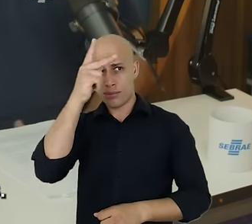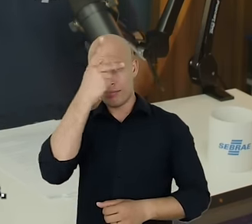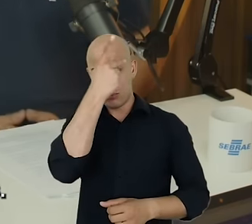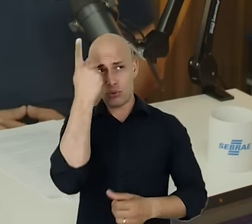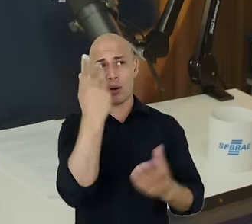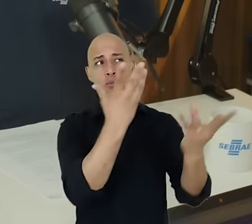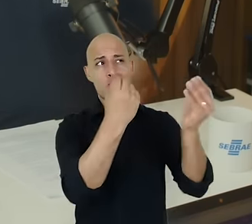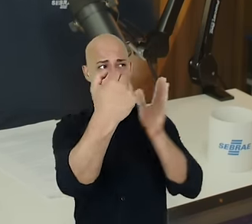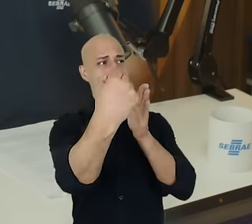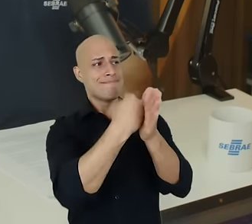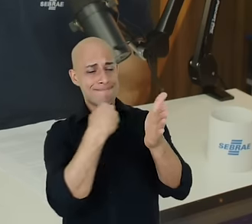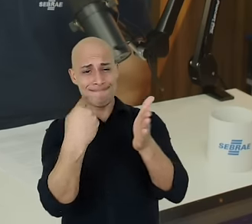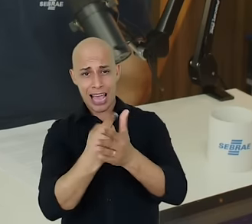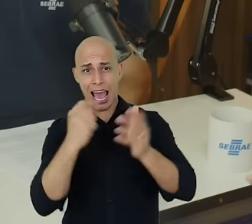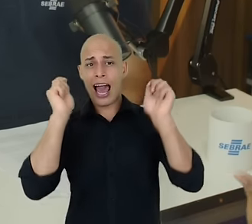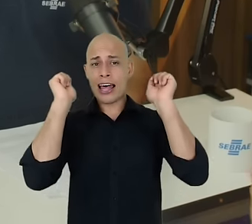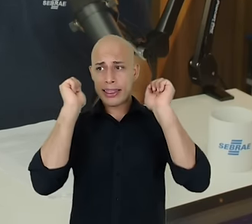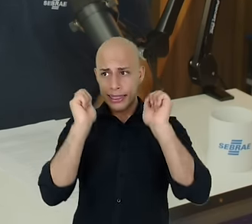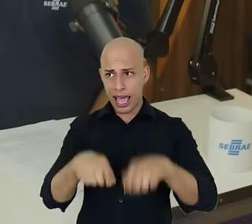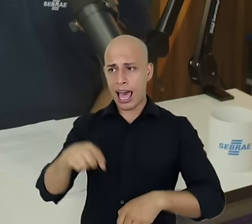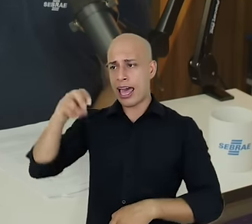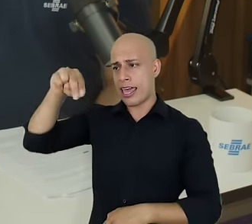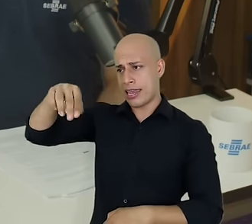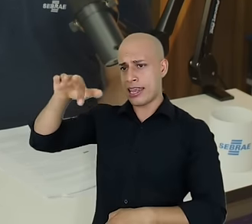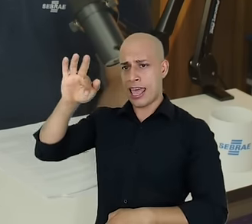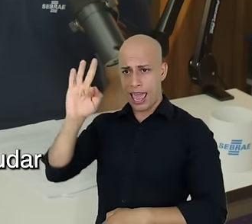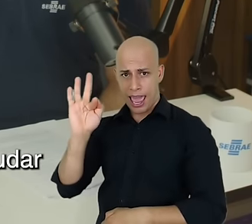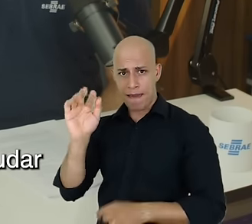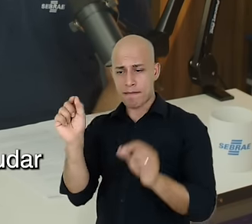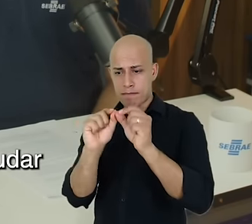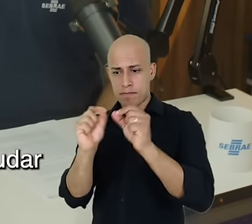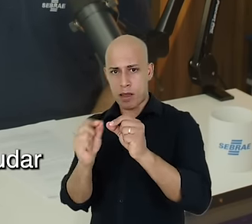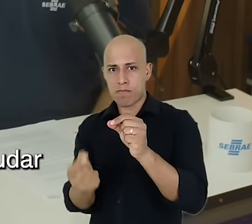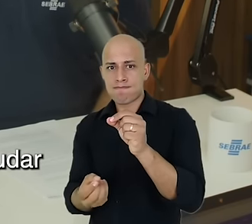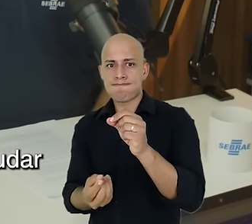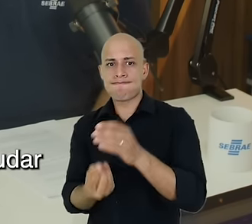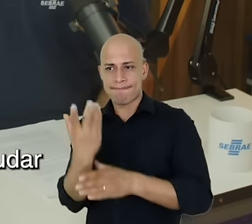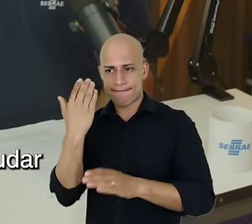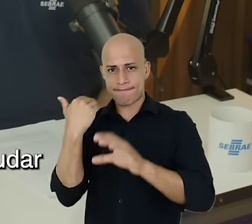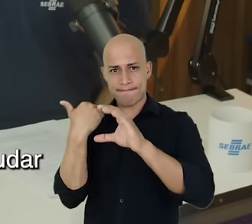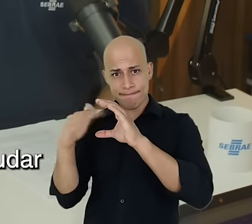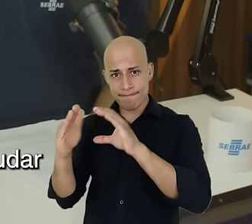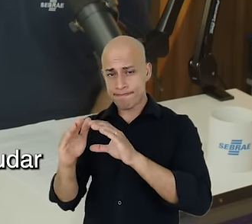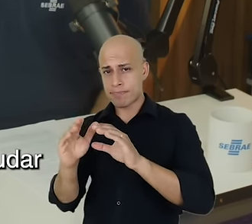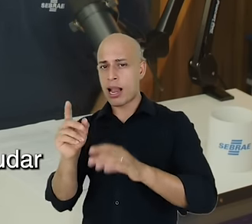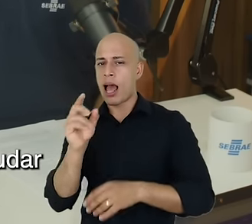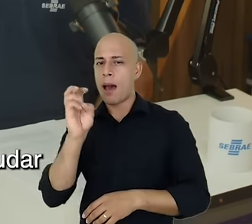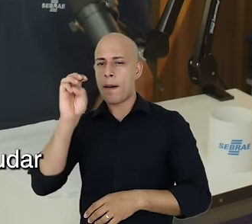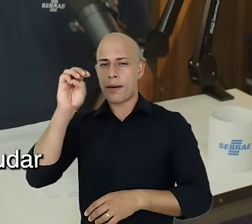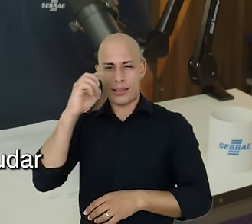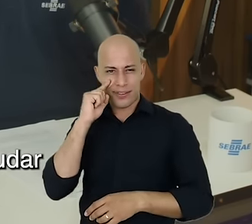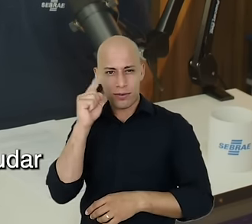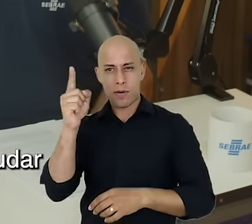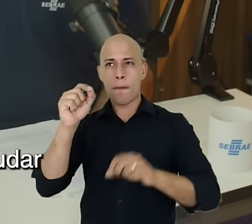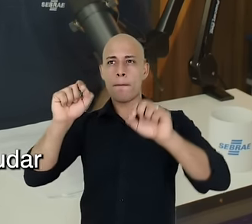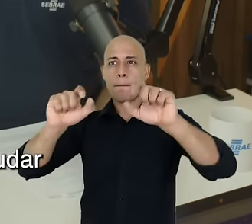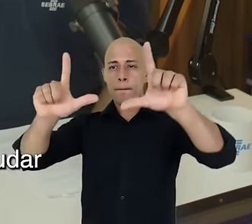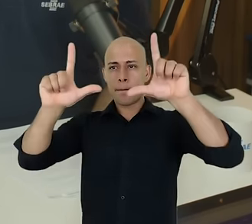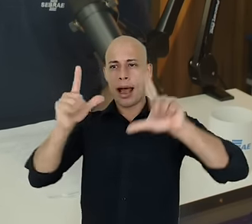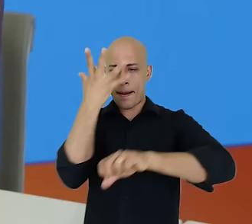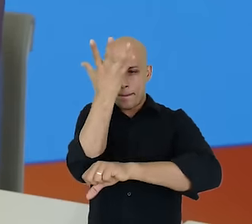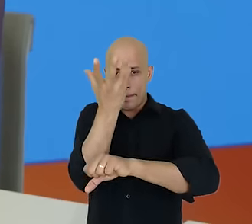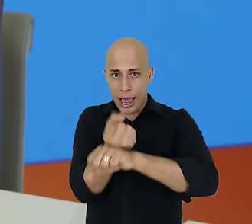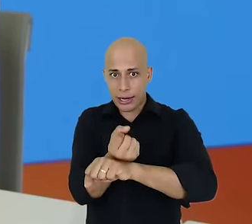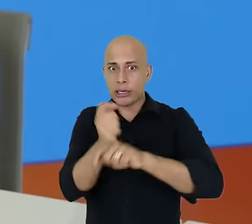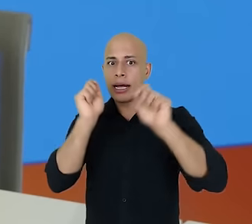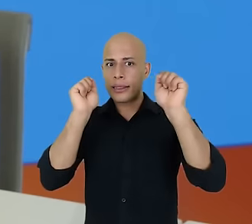dos nossos clientes eu consigo fazer a minha emissão da nota fiscal esse manual é o suficiente para me ajudar nesse procedimento